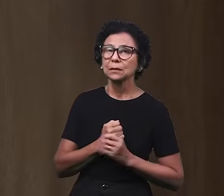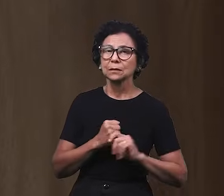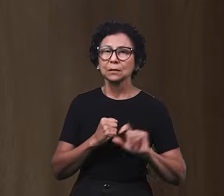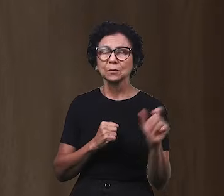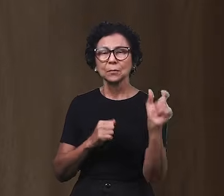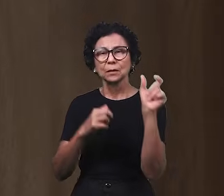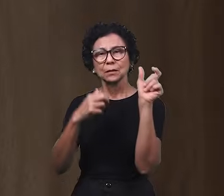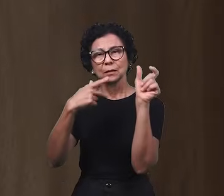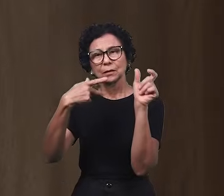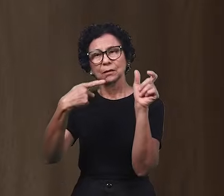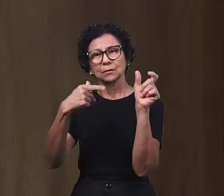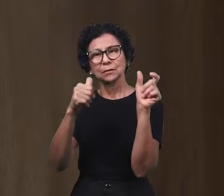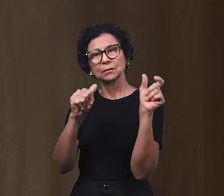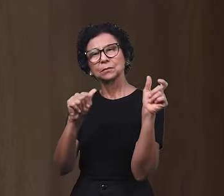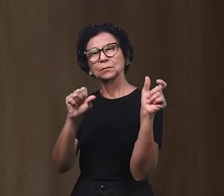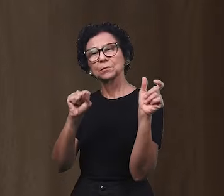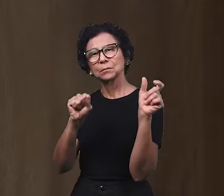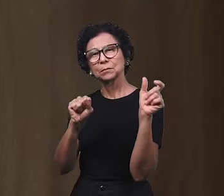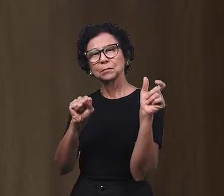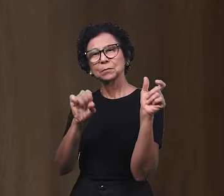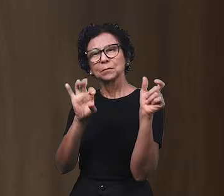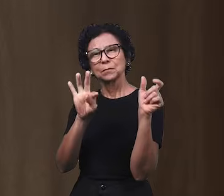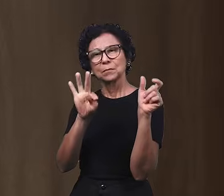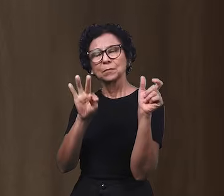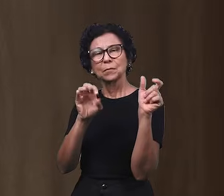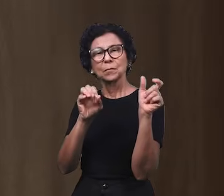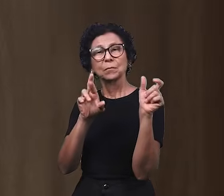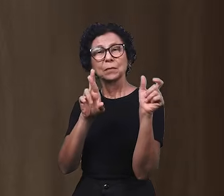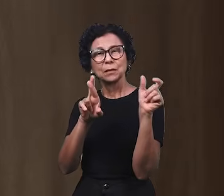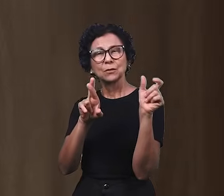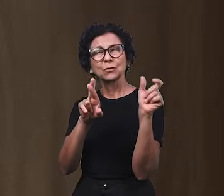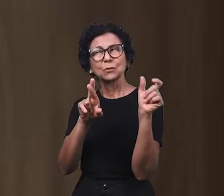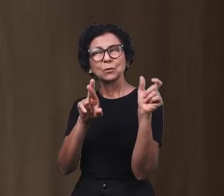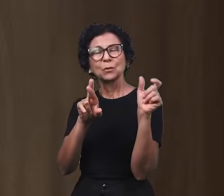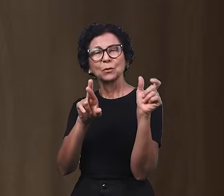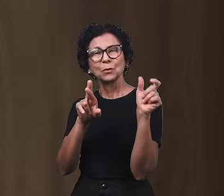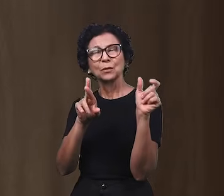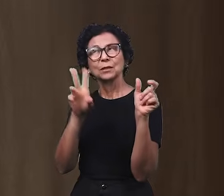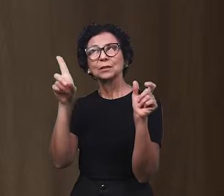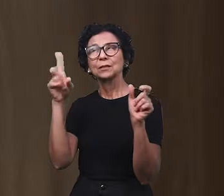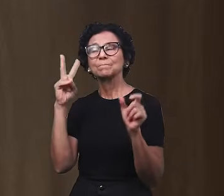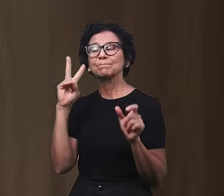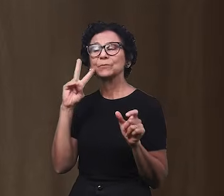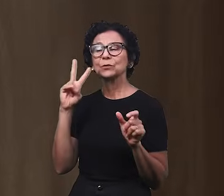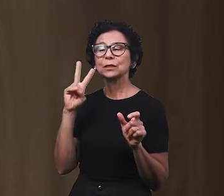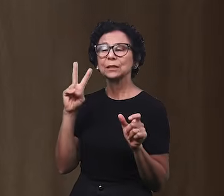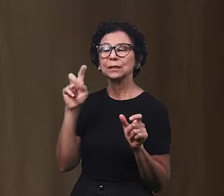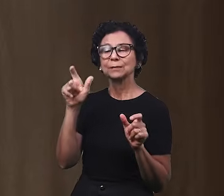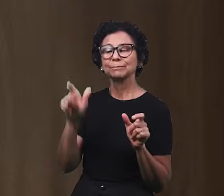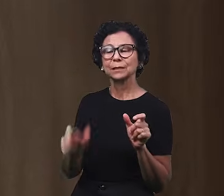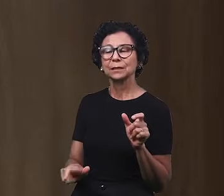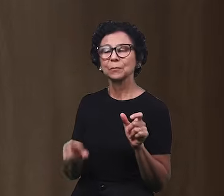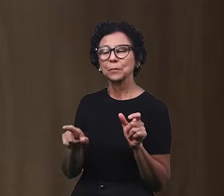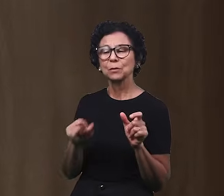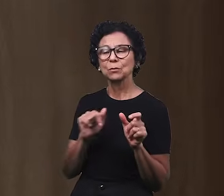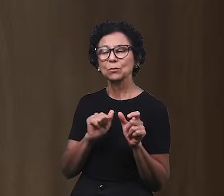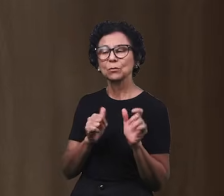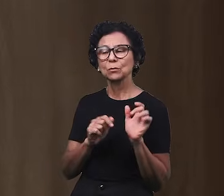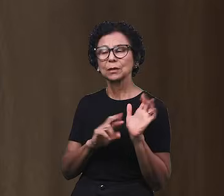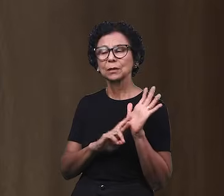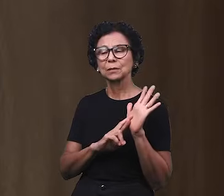termo pastor, o Senhor, ele via no cuidado do pastor uma figura,